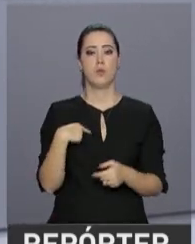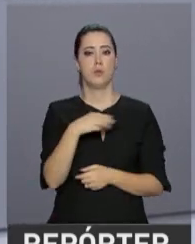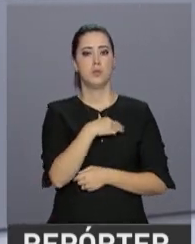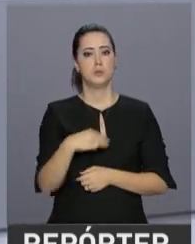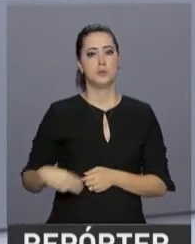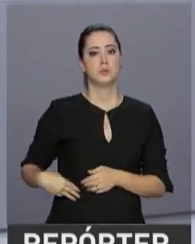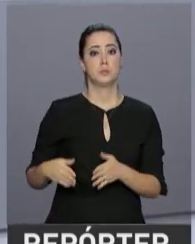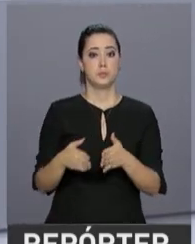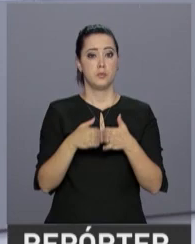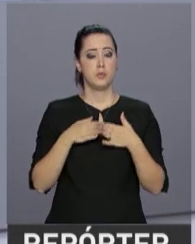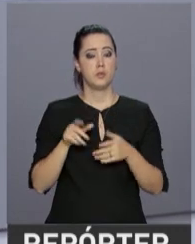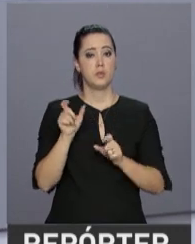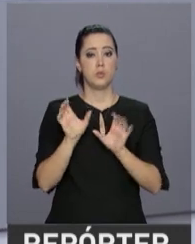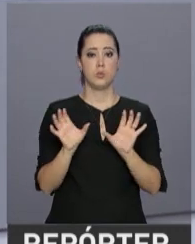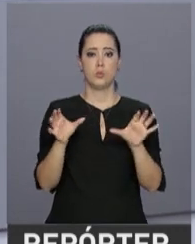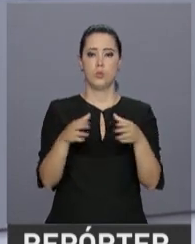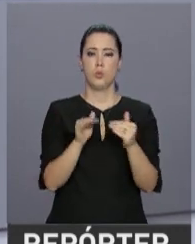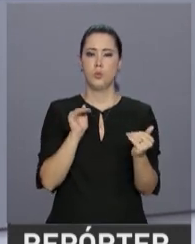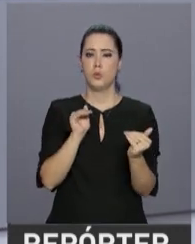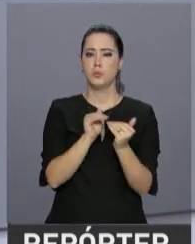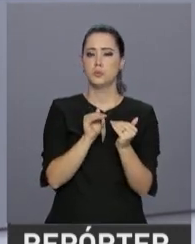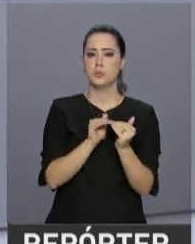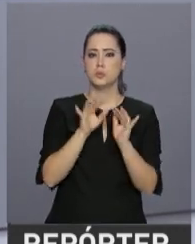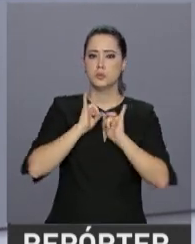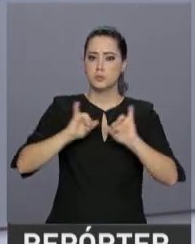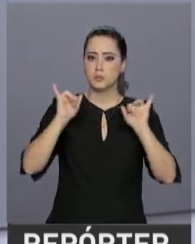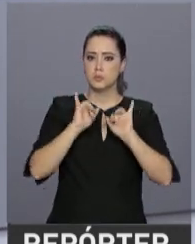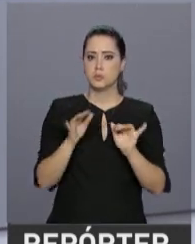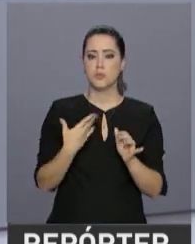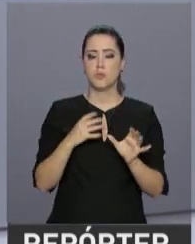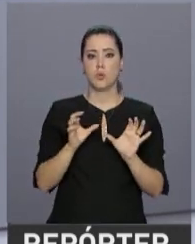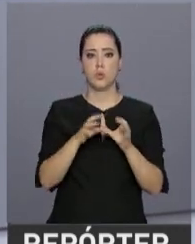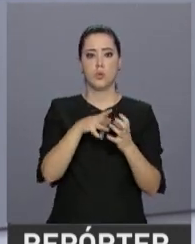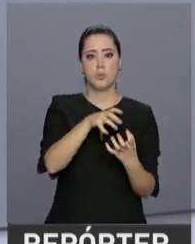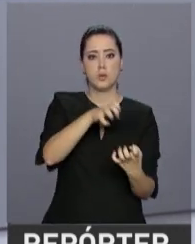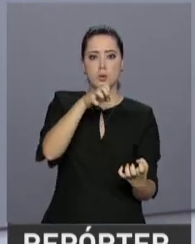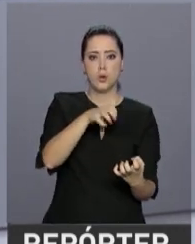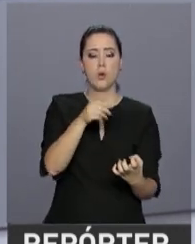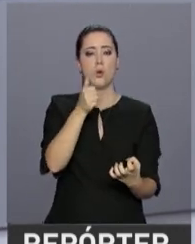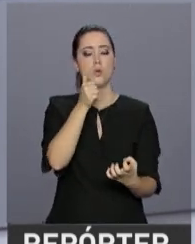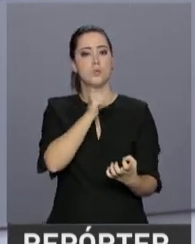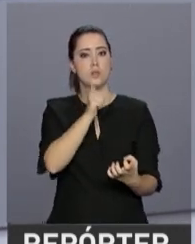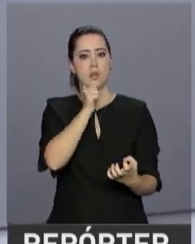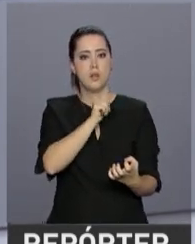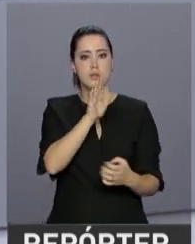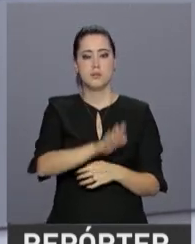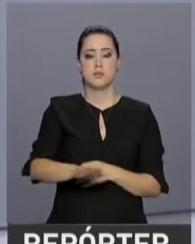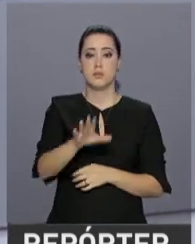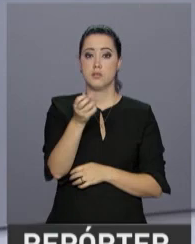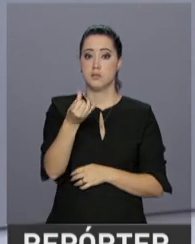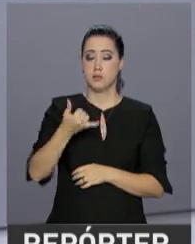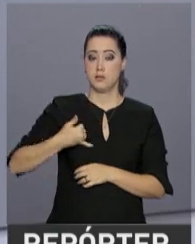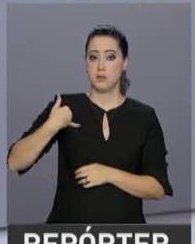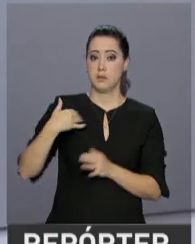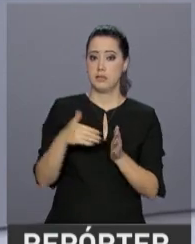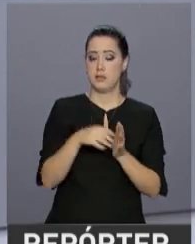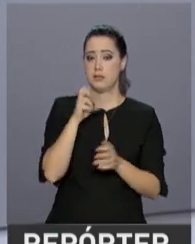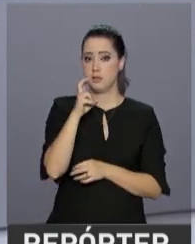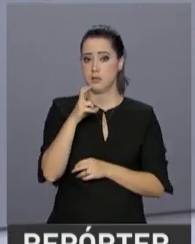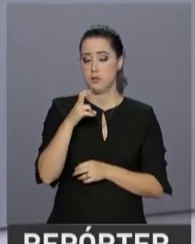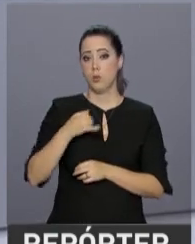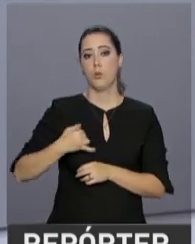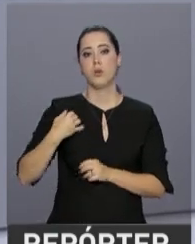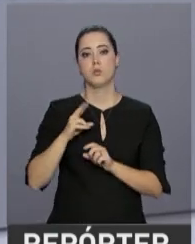o ministro faz um apelo para que o público alvo da campanha que inclui idosos gestantes e crianças de seis meses a cinco anos